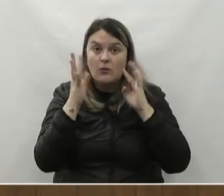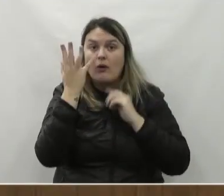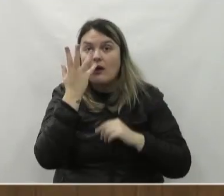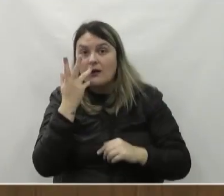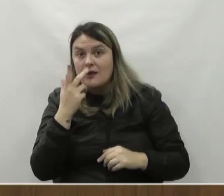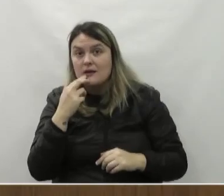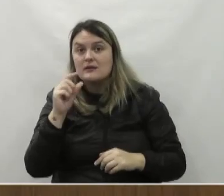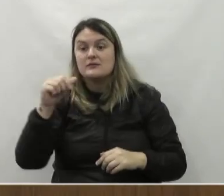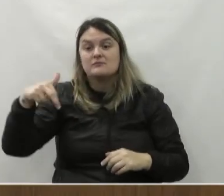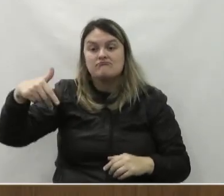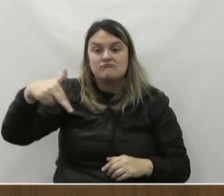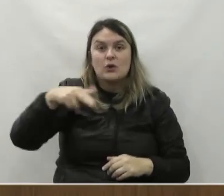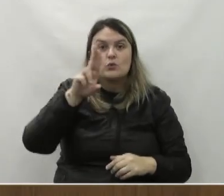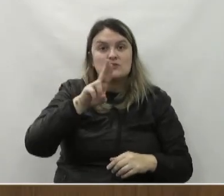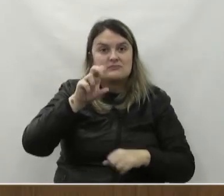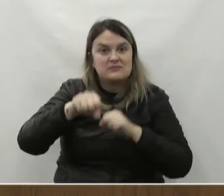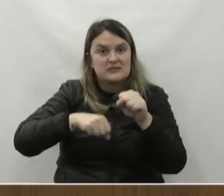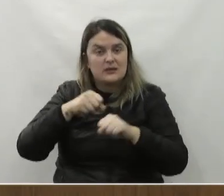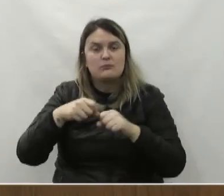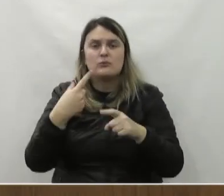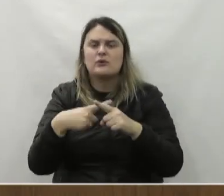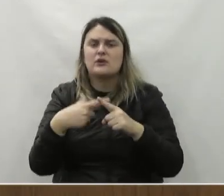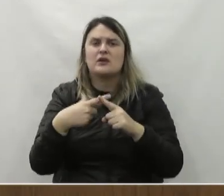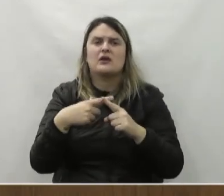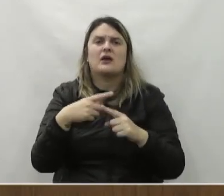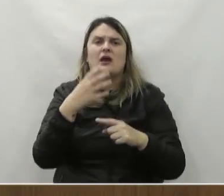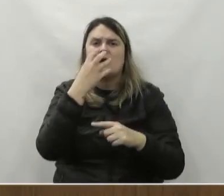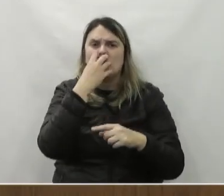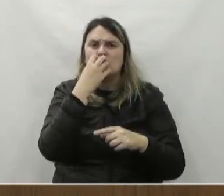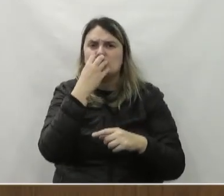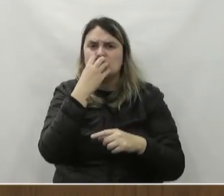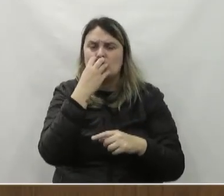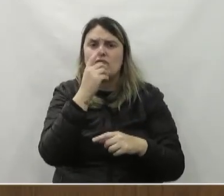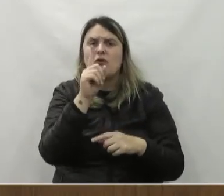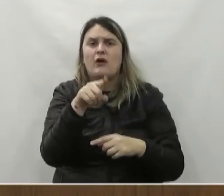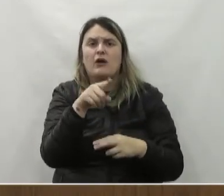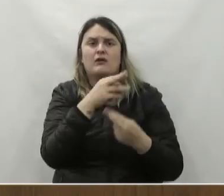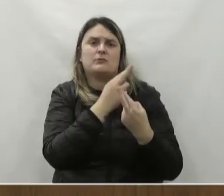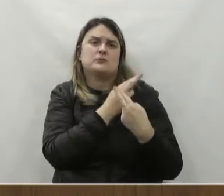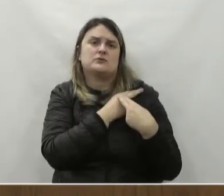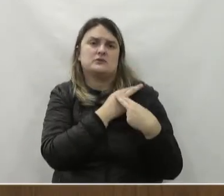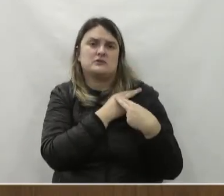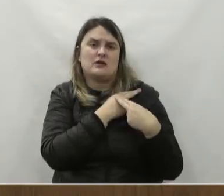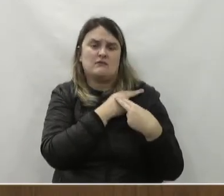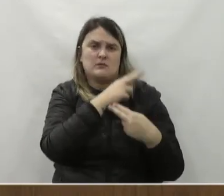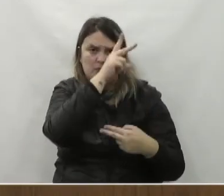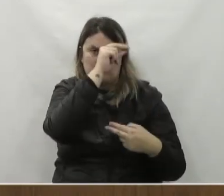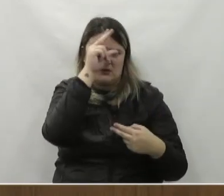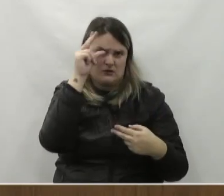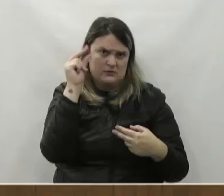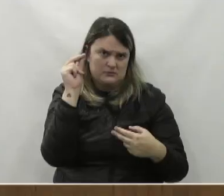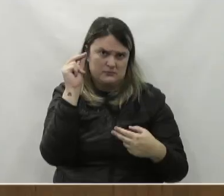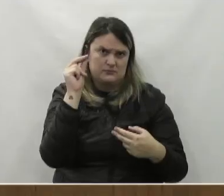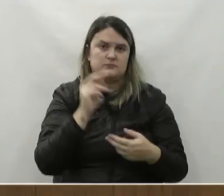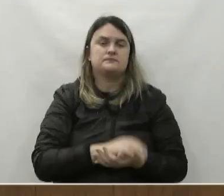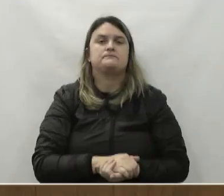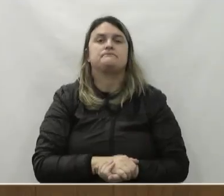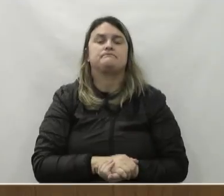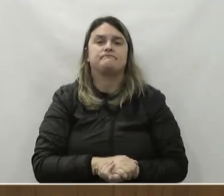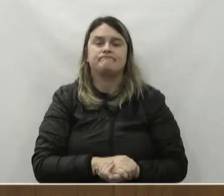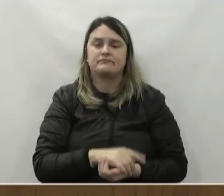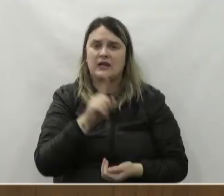motociclistas, considerando que os animais em situação de rua são de responsabilidade do poder público.